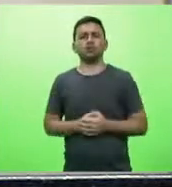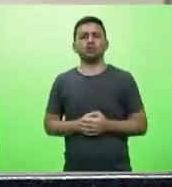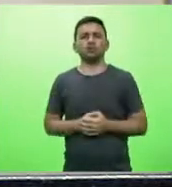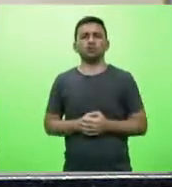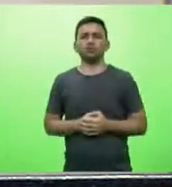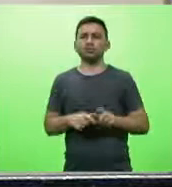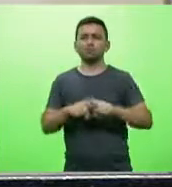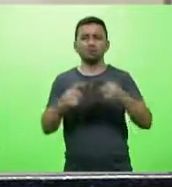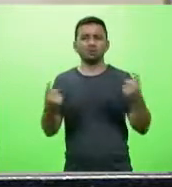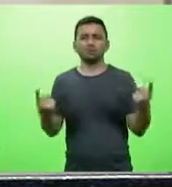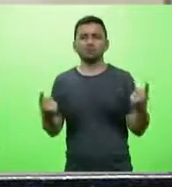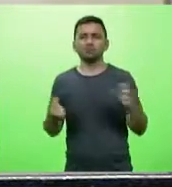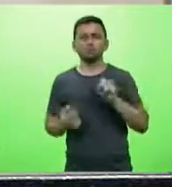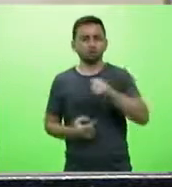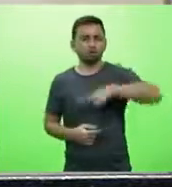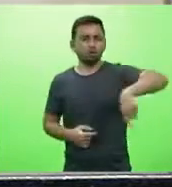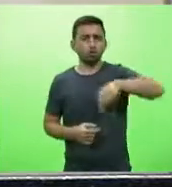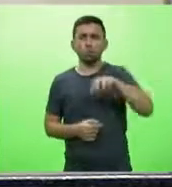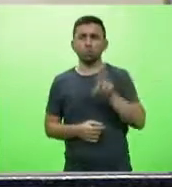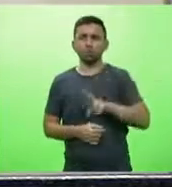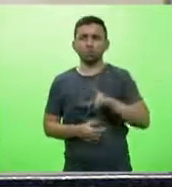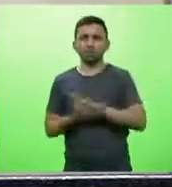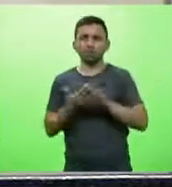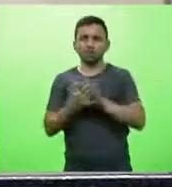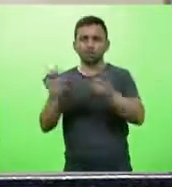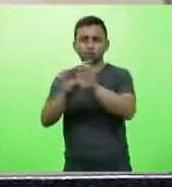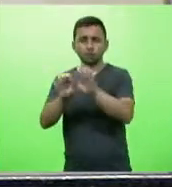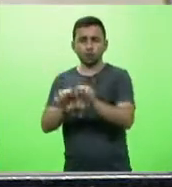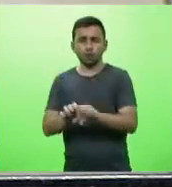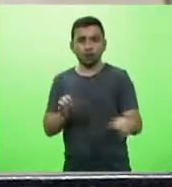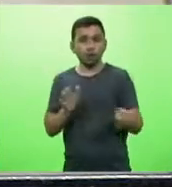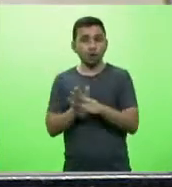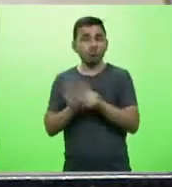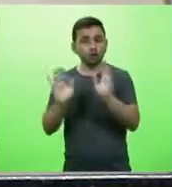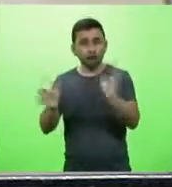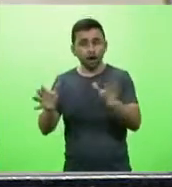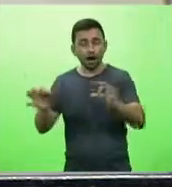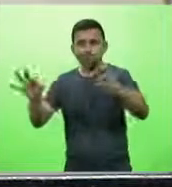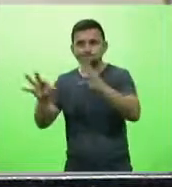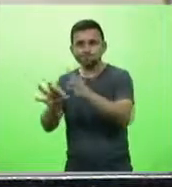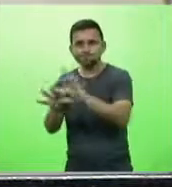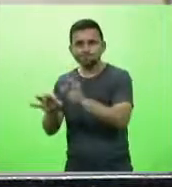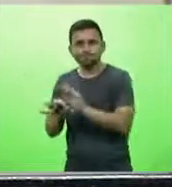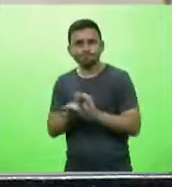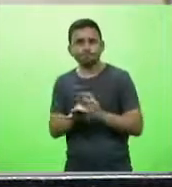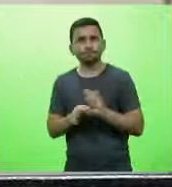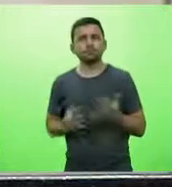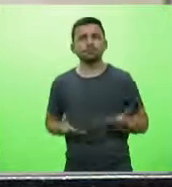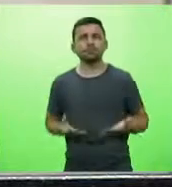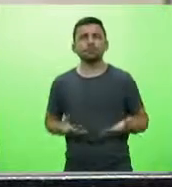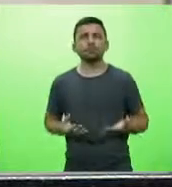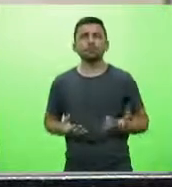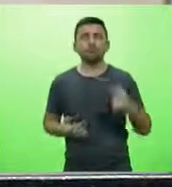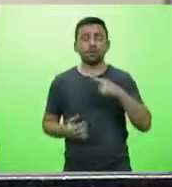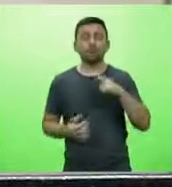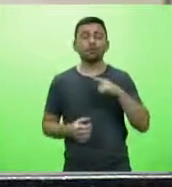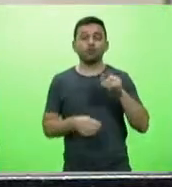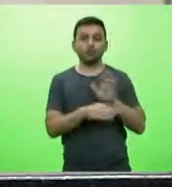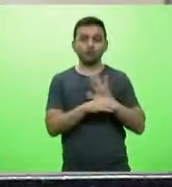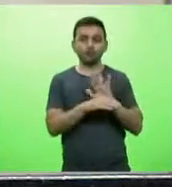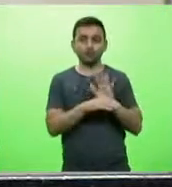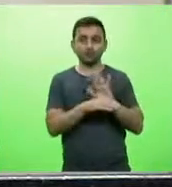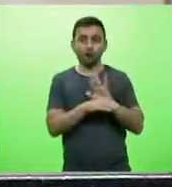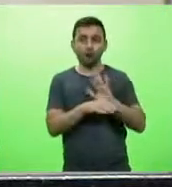Poxa, se nós não utilizarmos a estrutura que nós temos já montada em Santa Catarina, aí houve um vídeo aí de